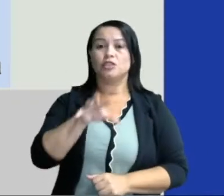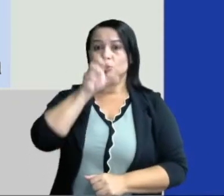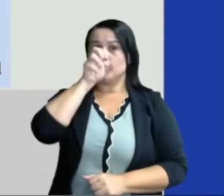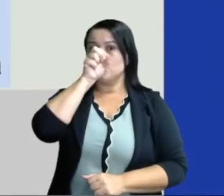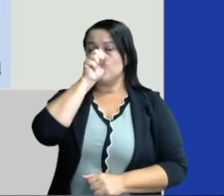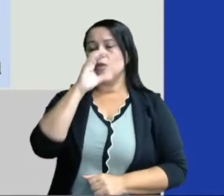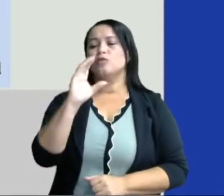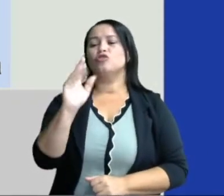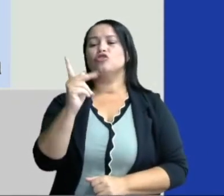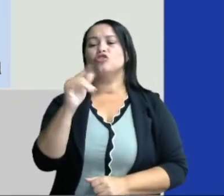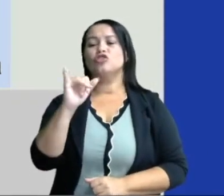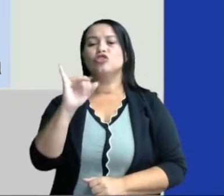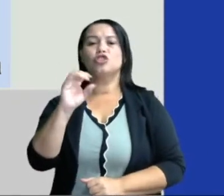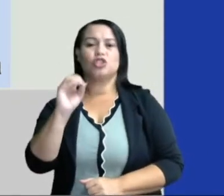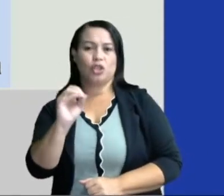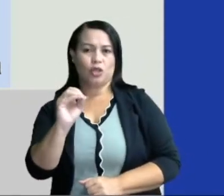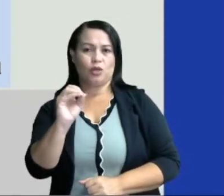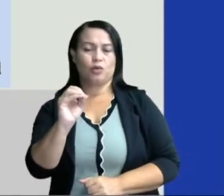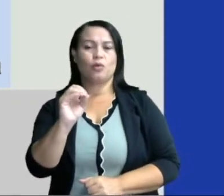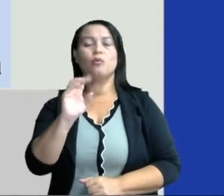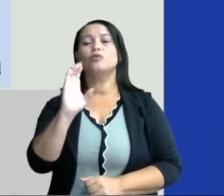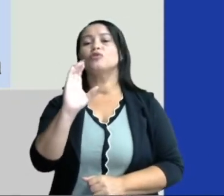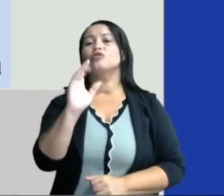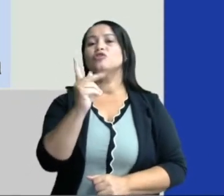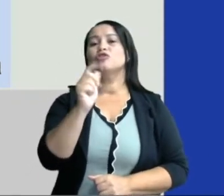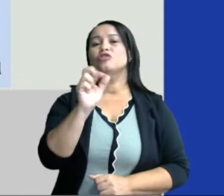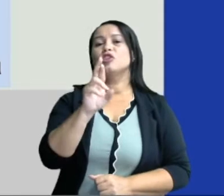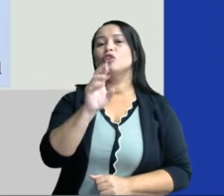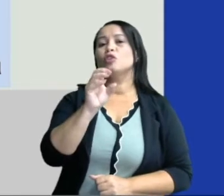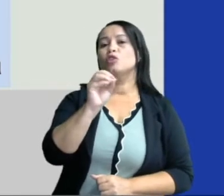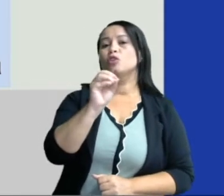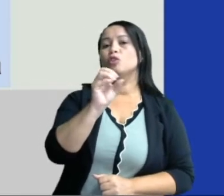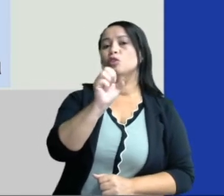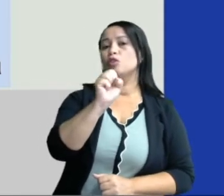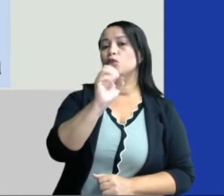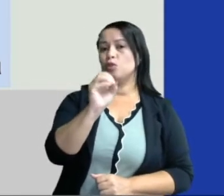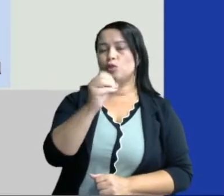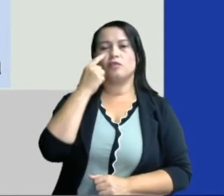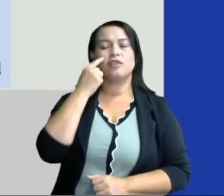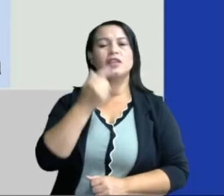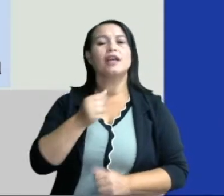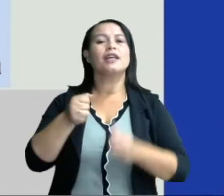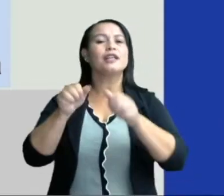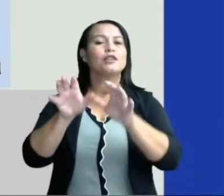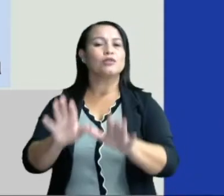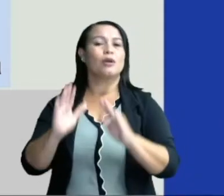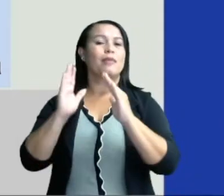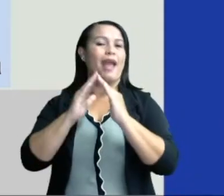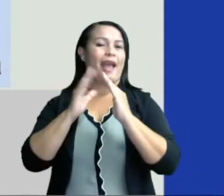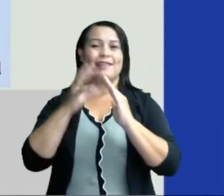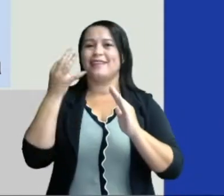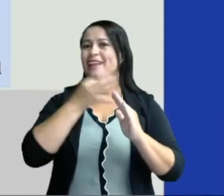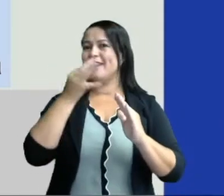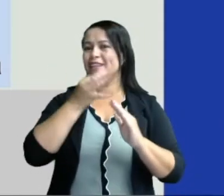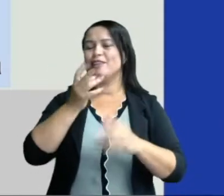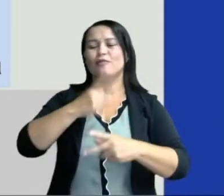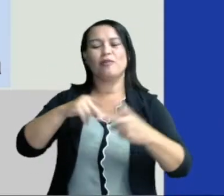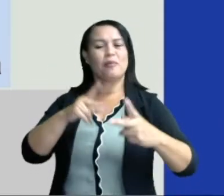por cheiroso. Que deixou em minha casa era lindo. Foi um presente